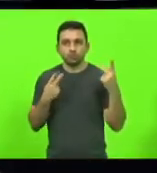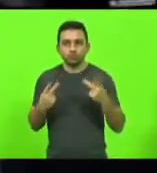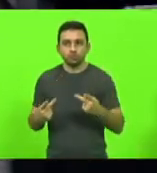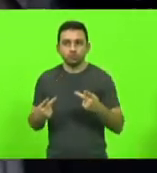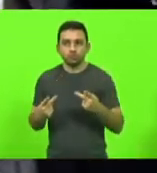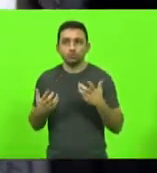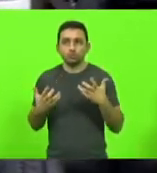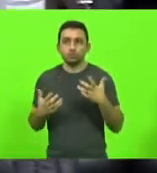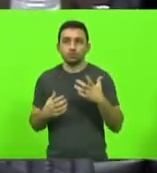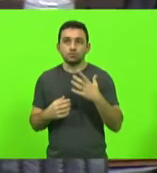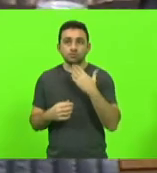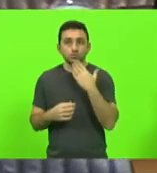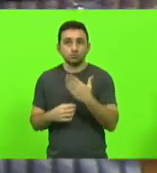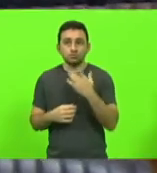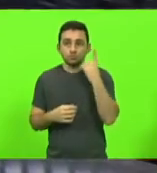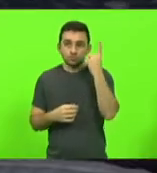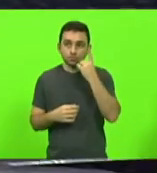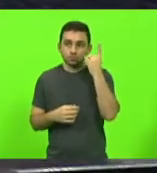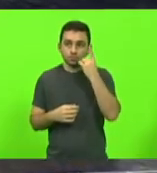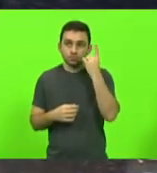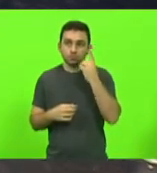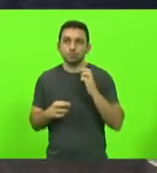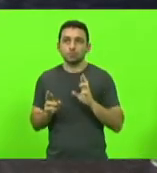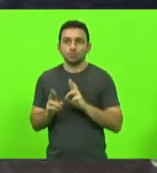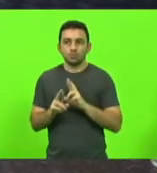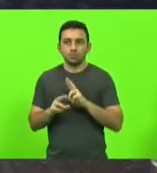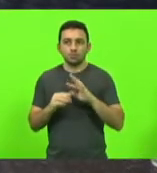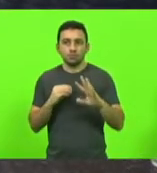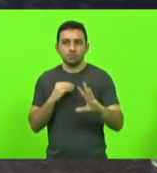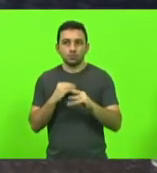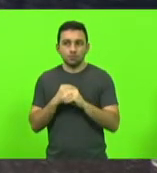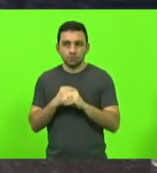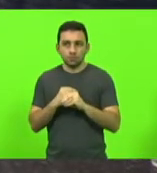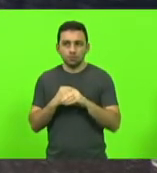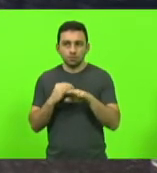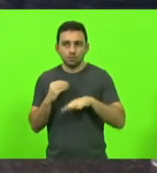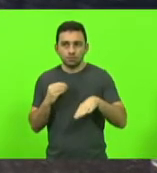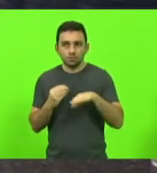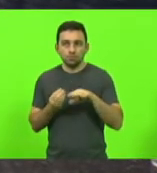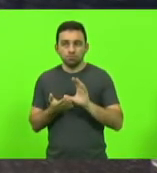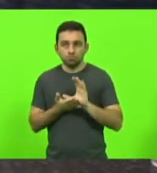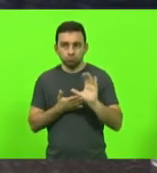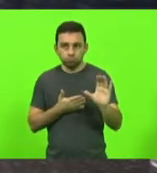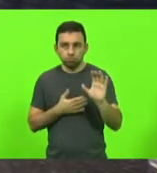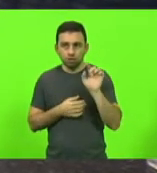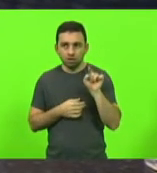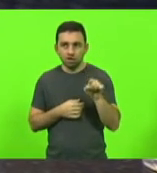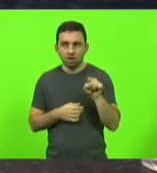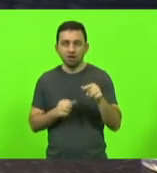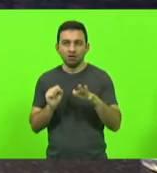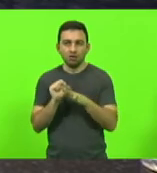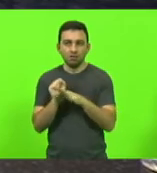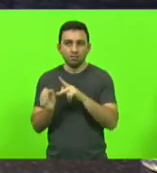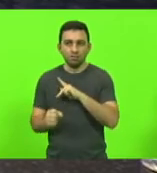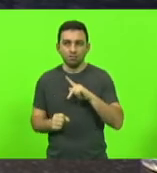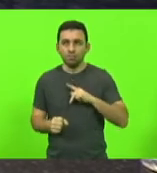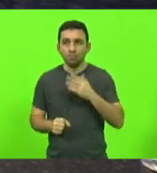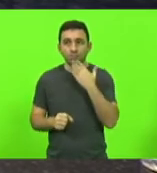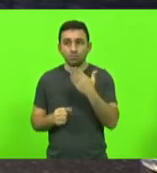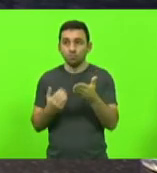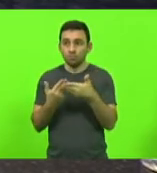pedir aos deputados ali, em relação às emendas parlamentares destinadas à segurança pública. Tá? Peço aos